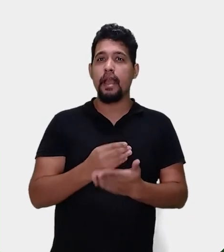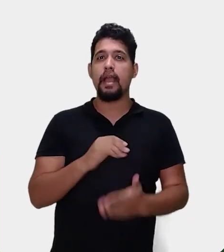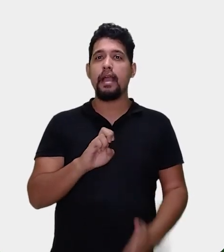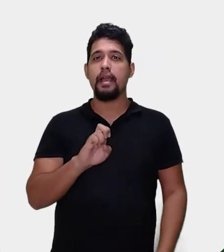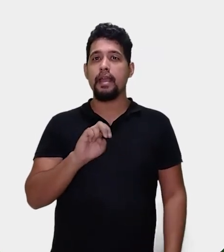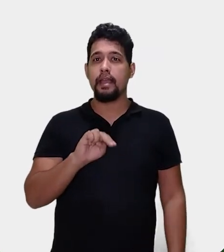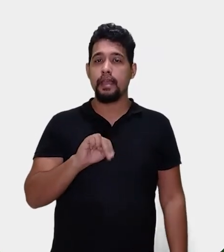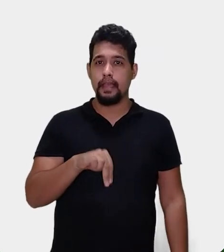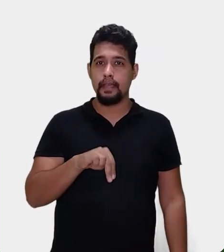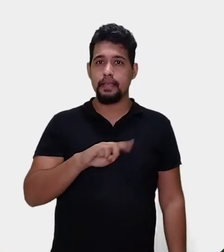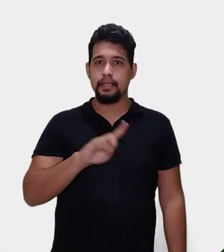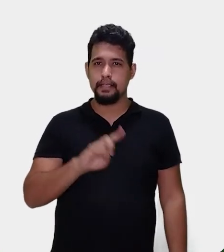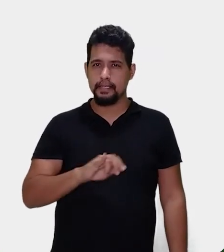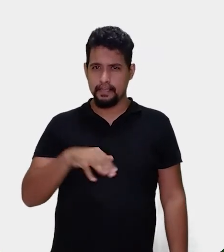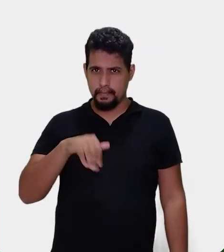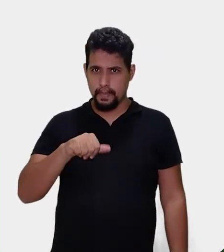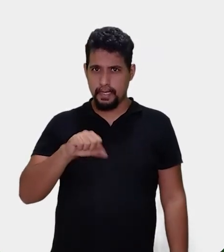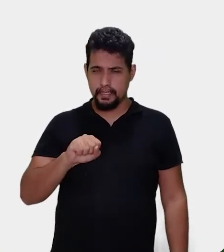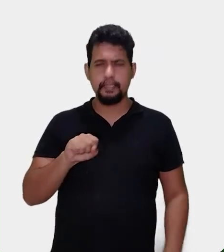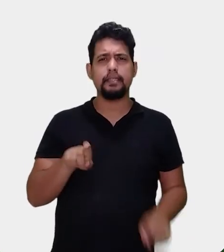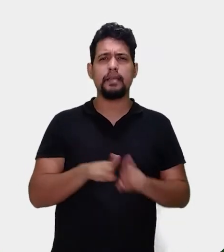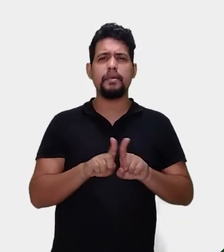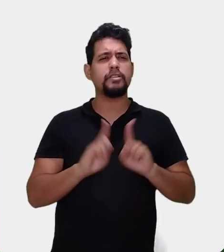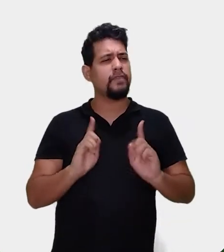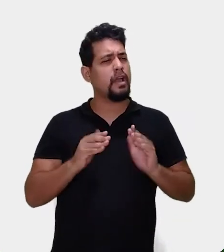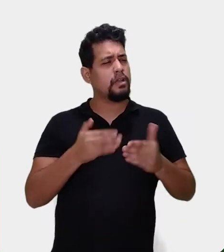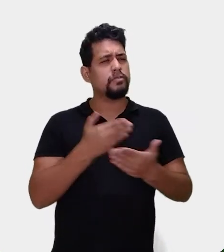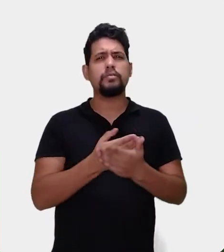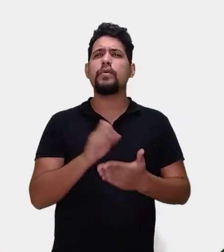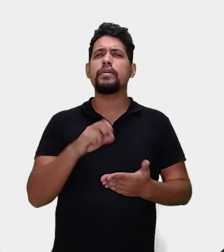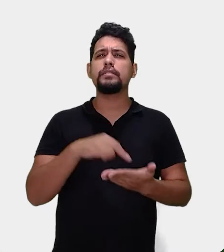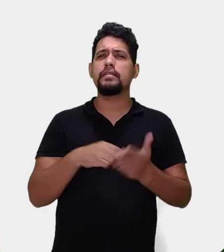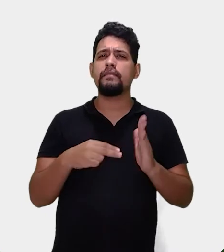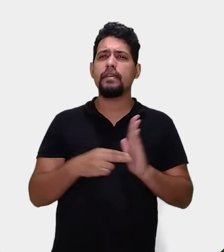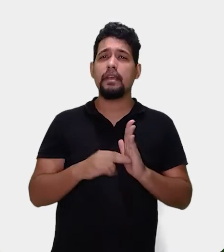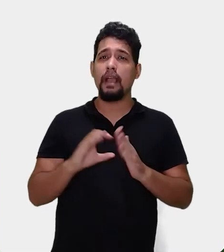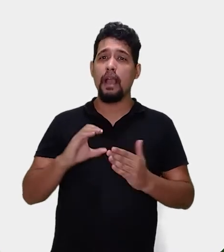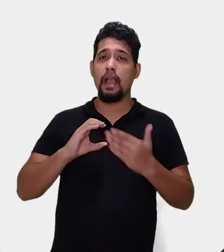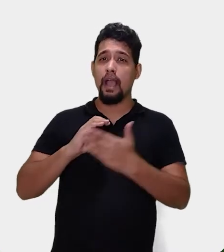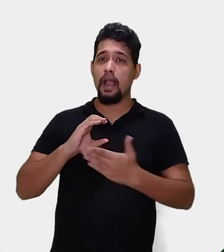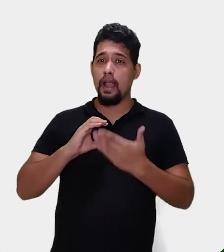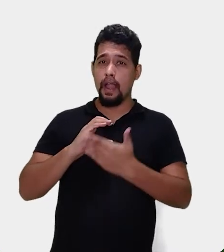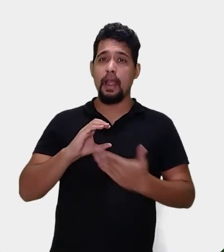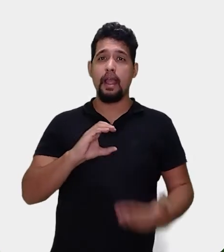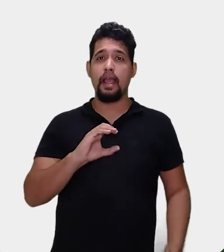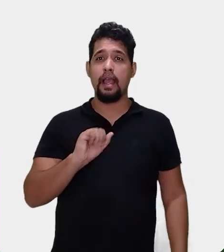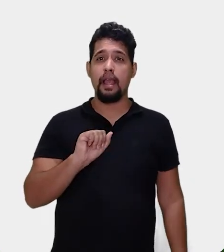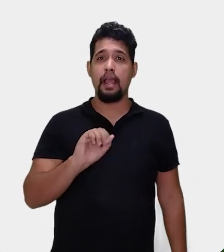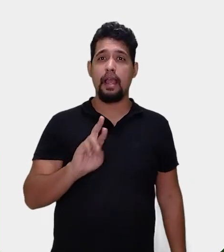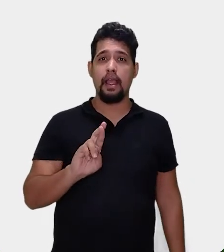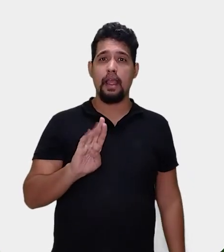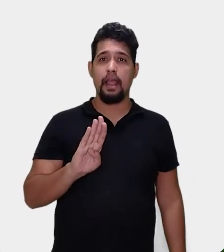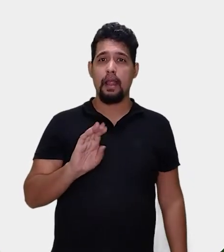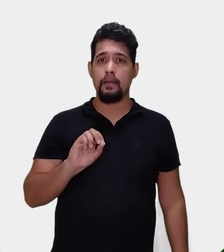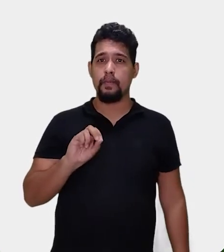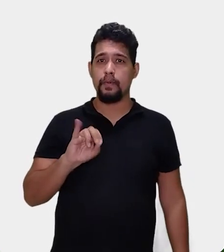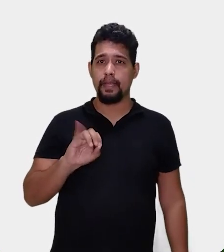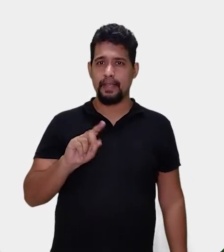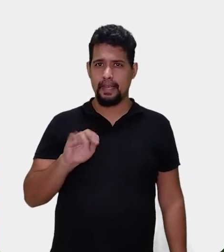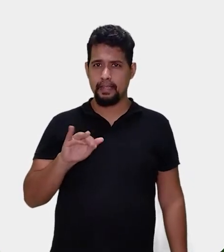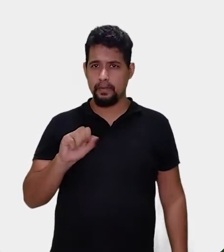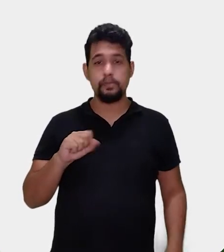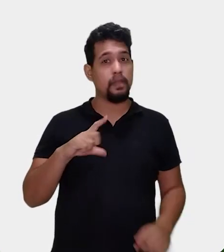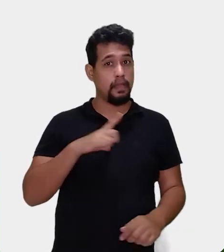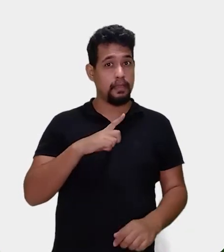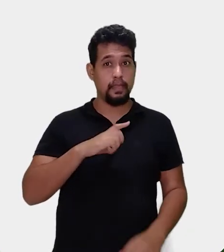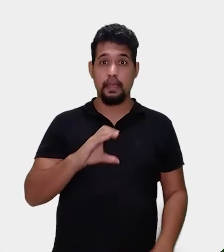bom? Depois a gente vai estudar os carboidratos, né? O que que são os carboidratos? Os carboidratos são os hidratos de carbono. Então são aquelas